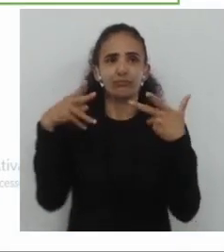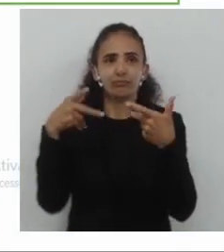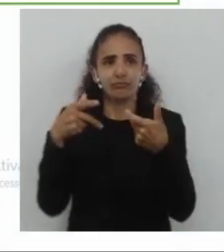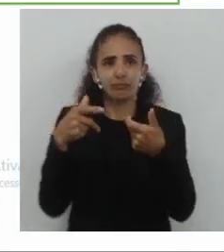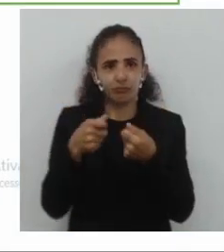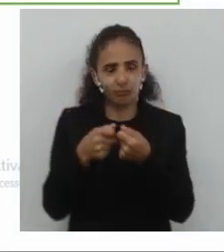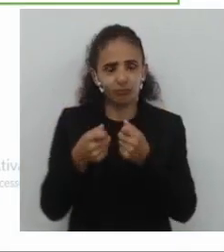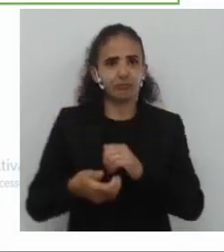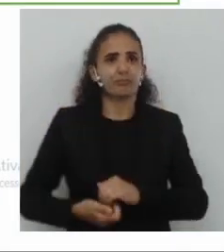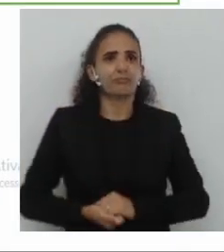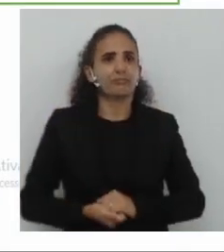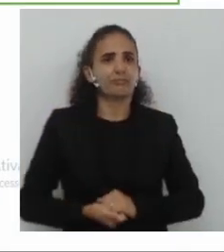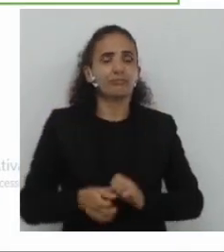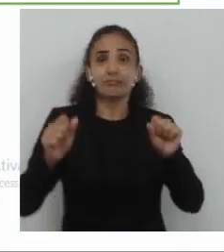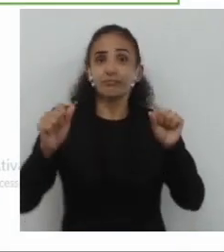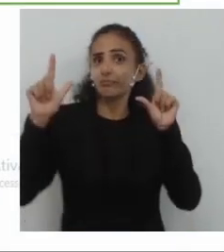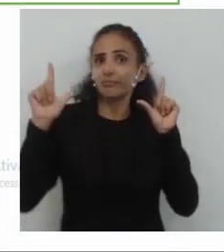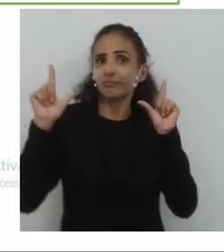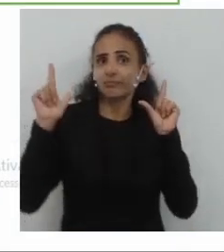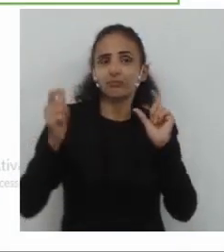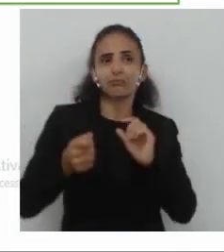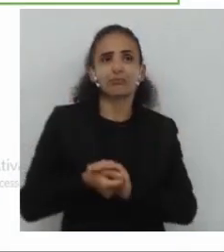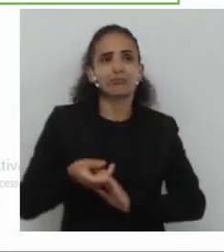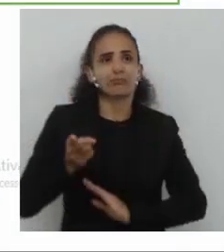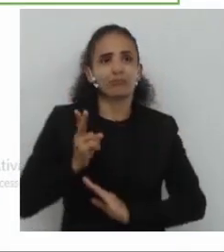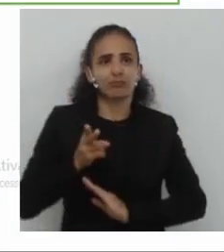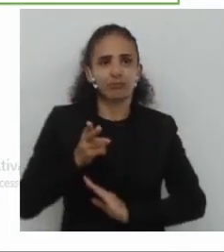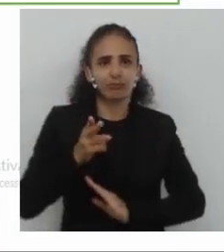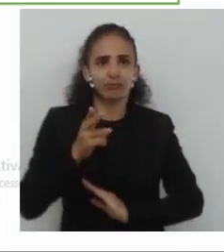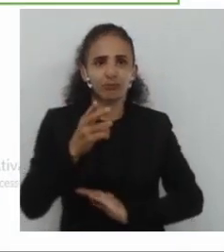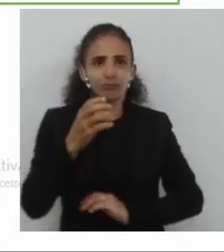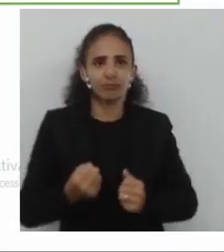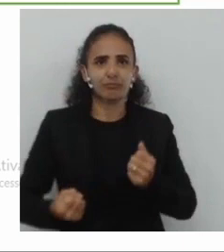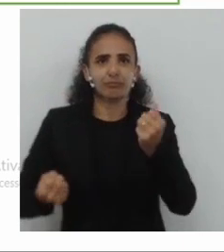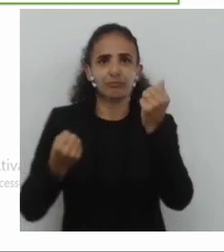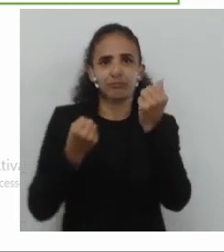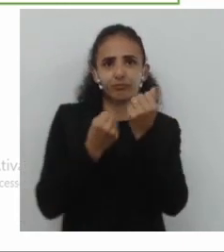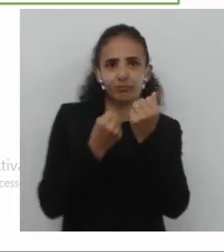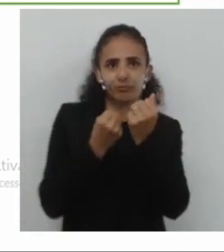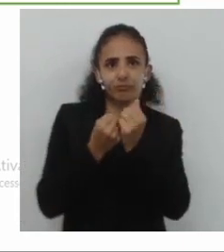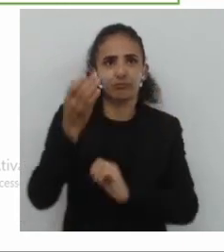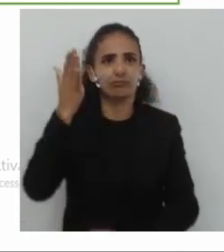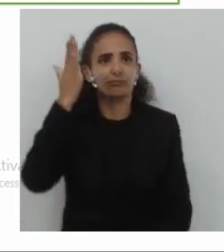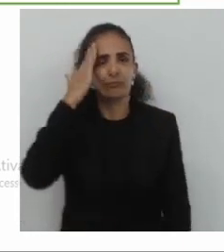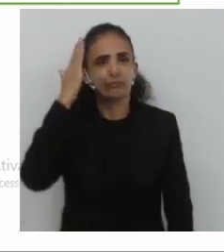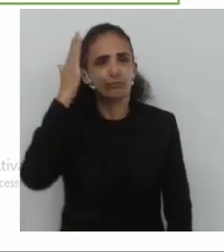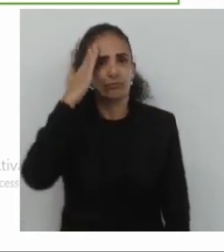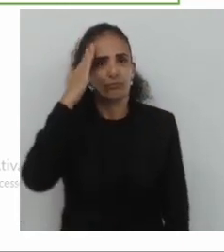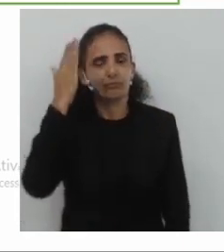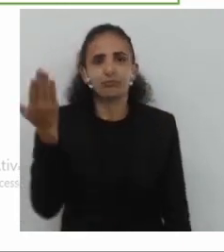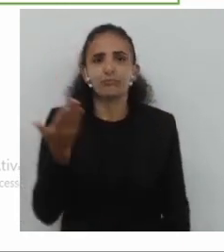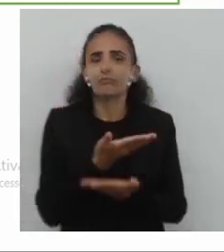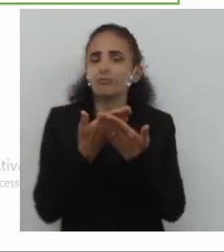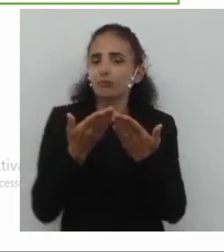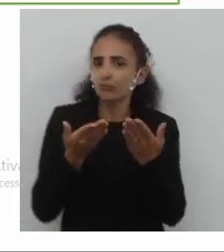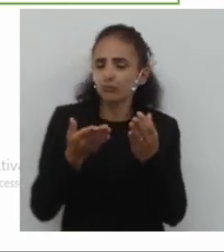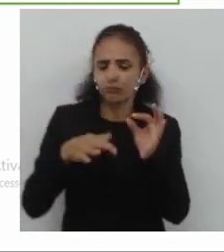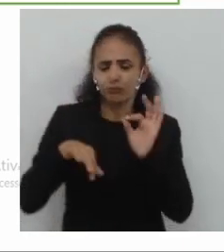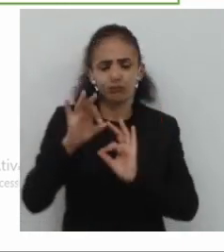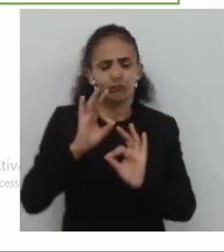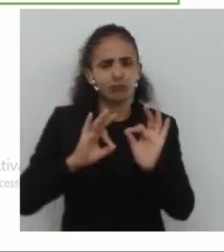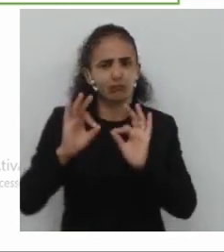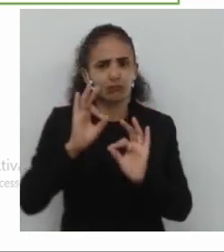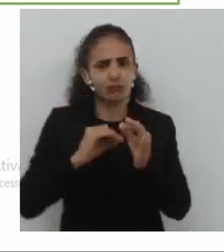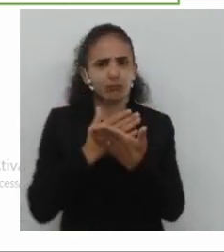geral. Olhando para a tela, nós temos o seguinte: procedimentos de apoio à compreensão,